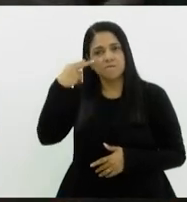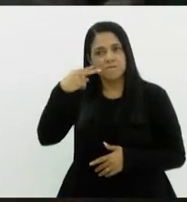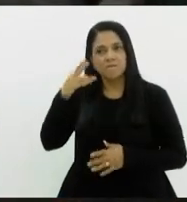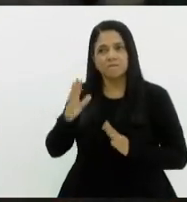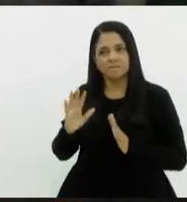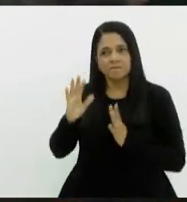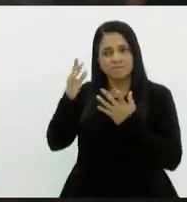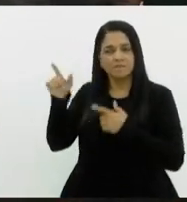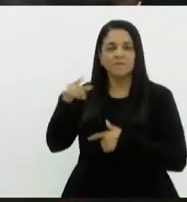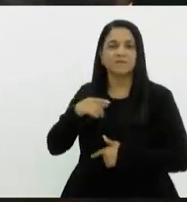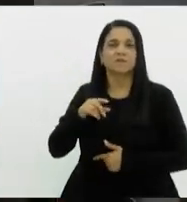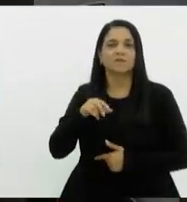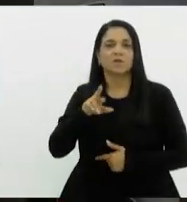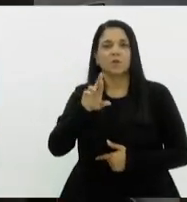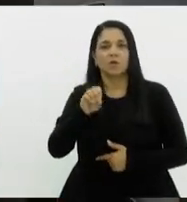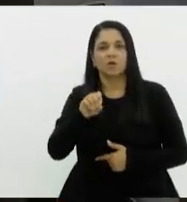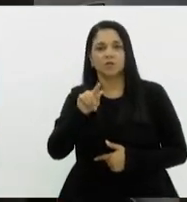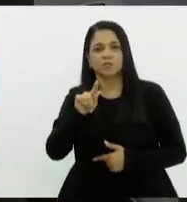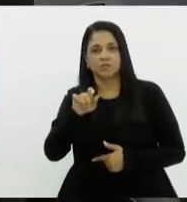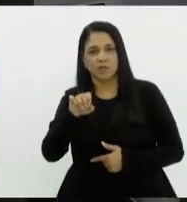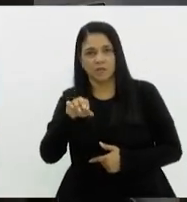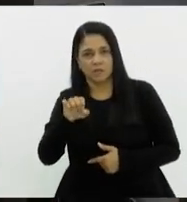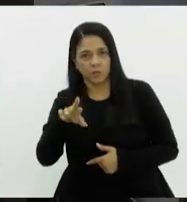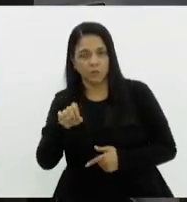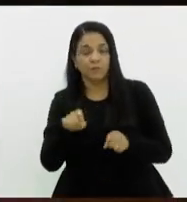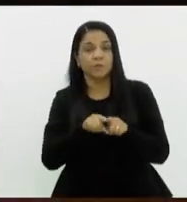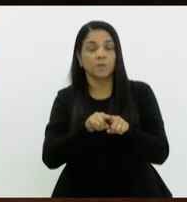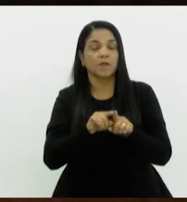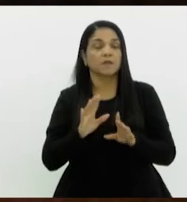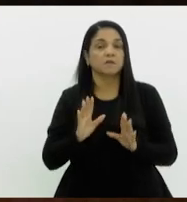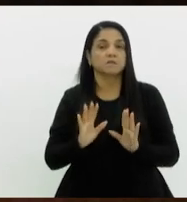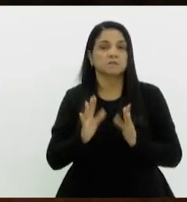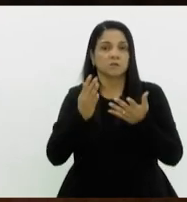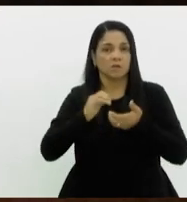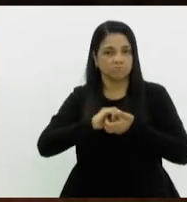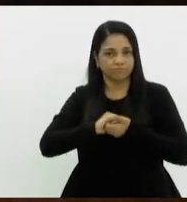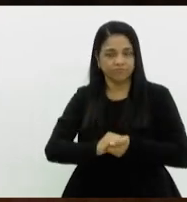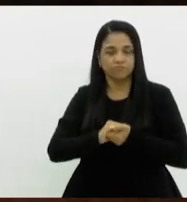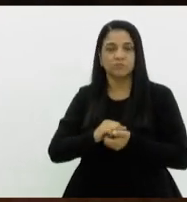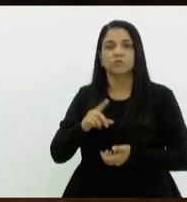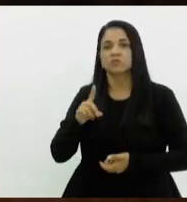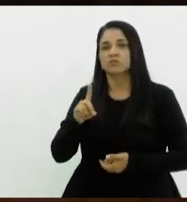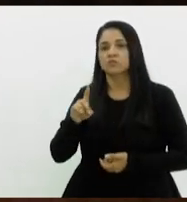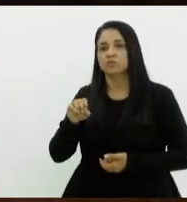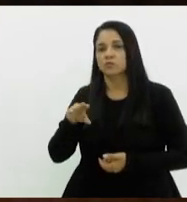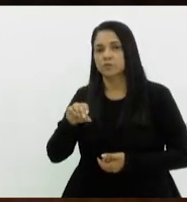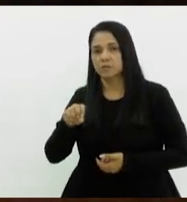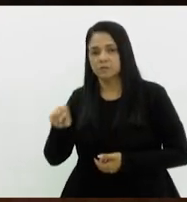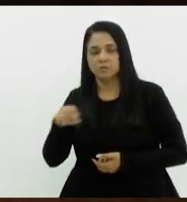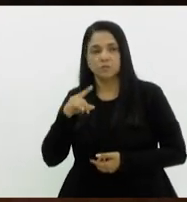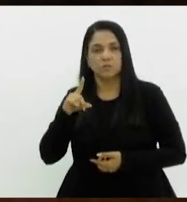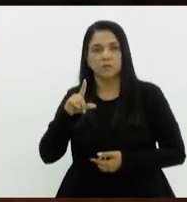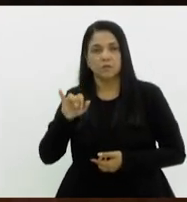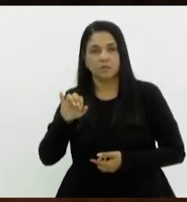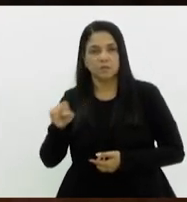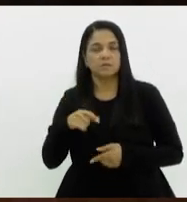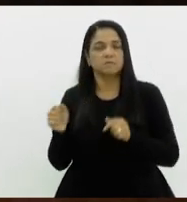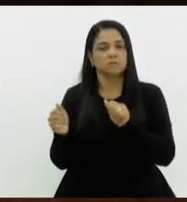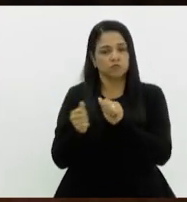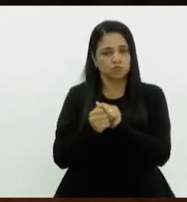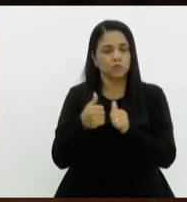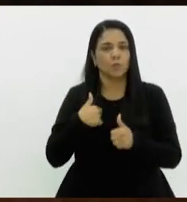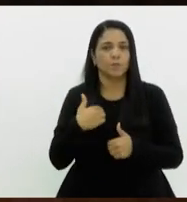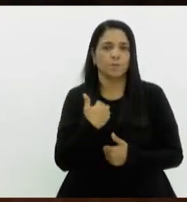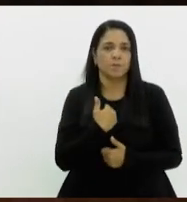Amorim. Saudar também ao deputado Dionísio Lins, que foi brilhante hoje ao meu lado, ao lado do deputado Alan Lopes,